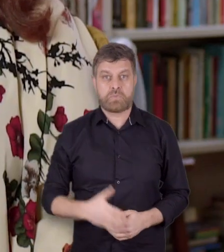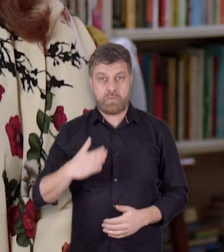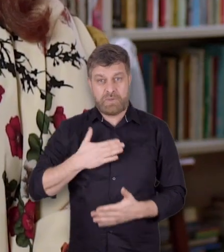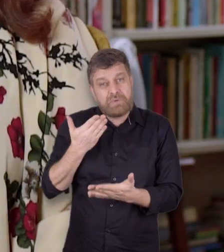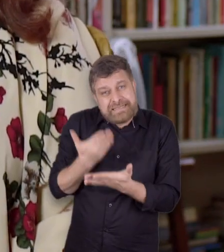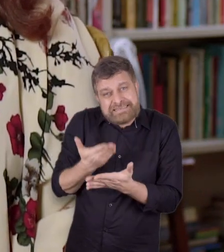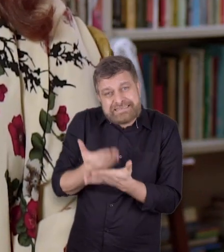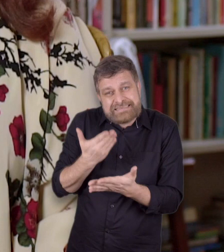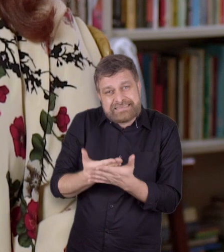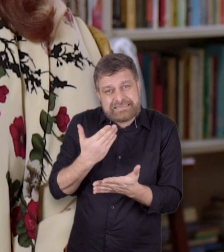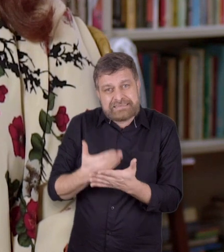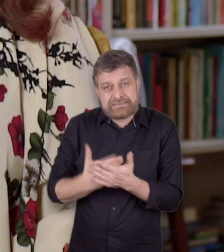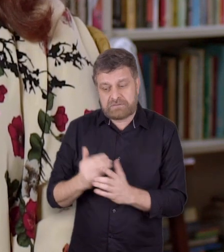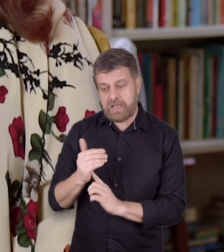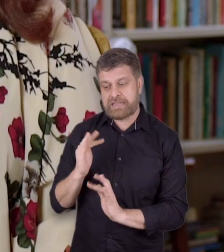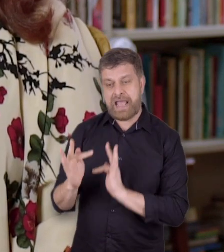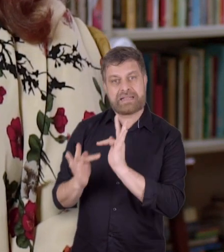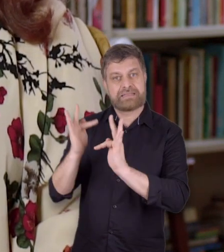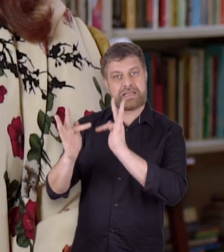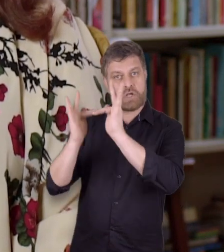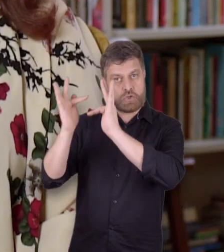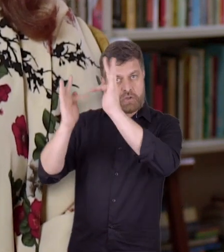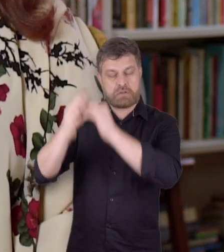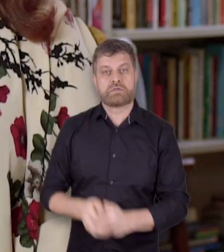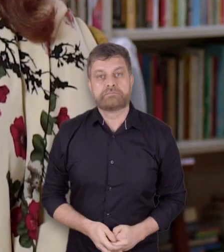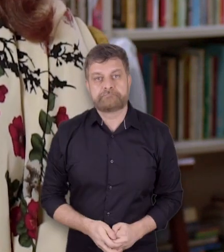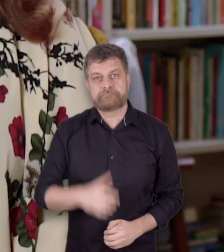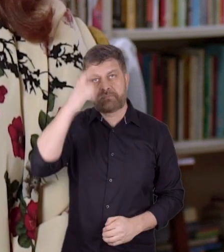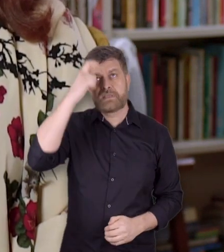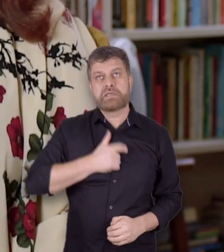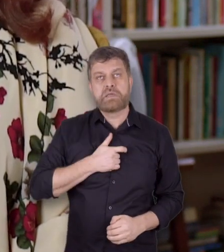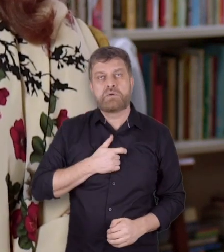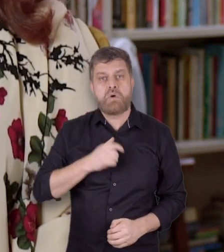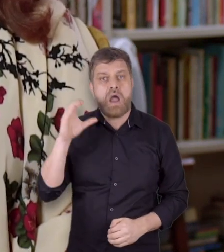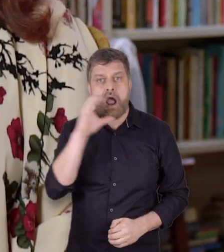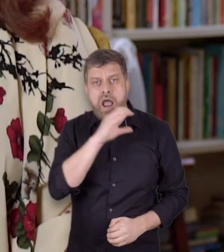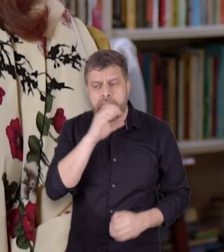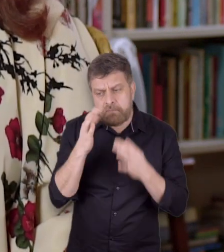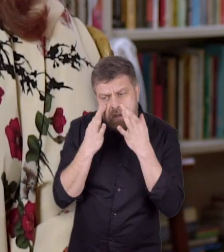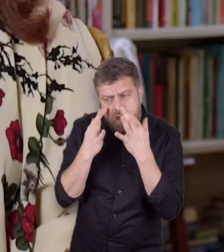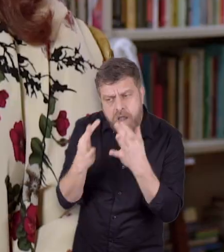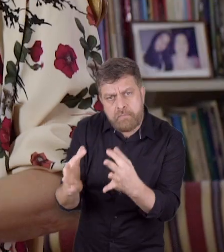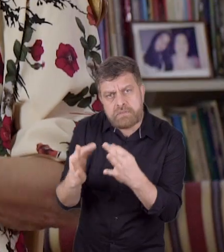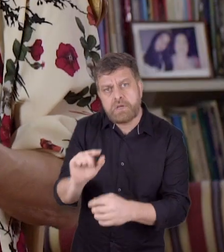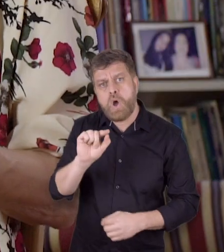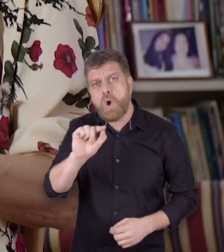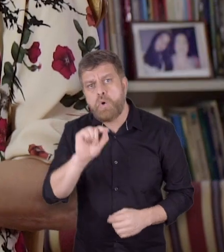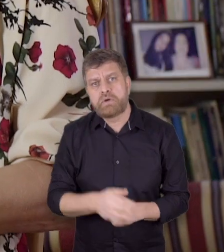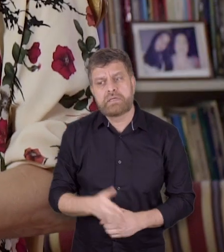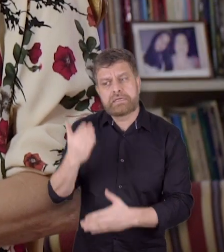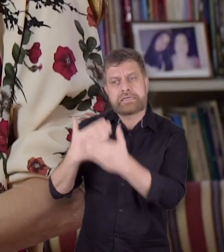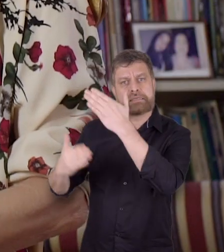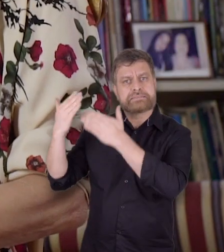meu estudo dessa evolução tecnológica me levou muito cedo a prestar atenção àquilo que